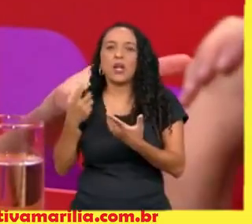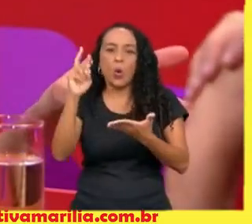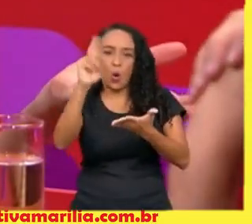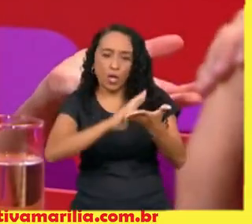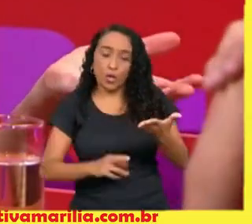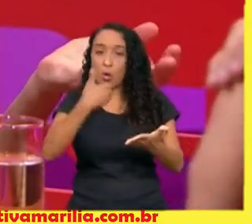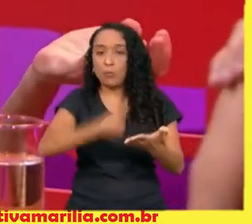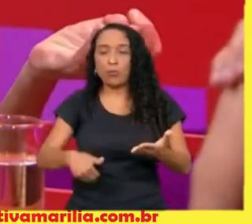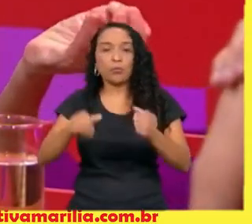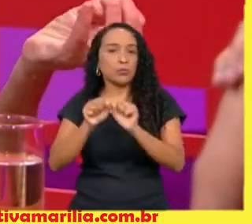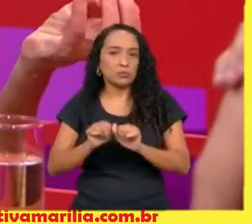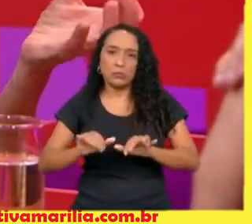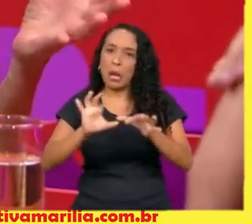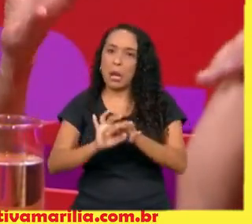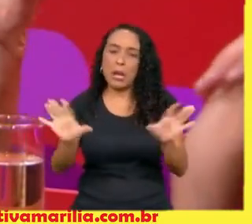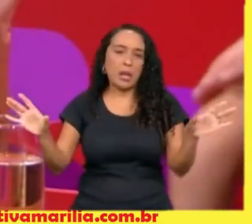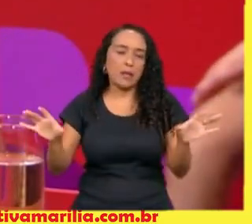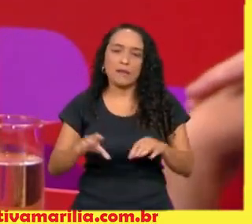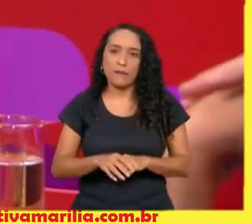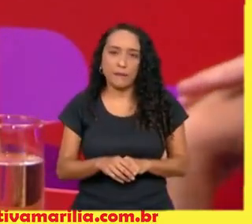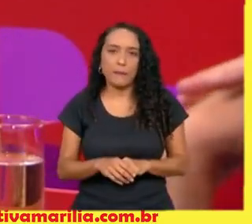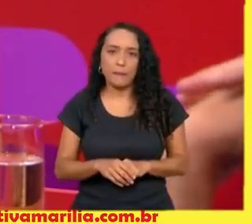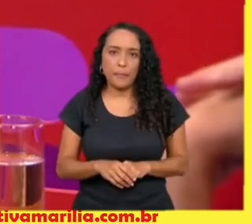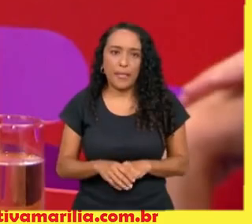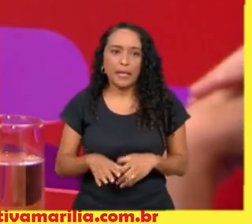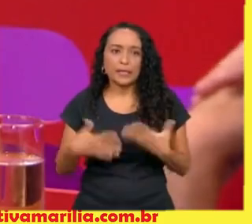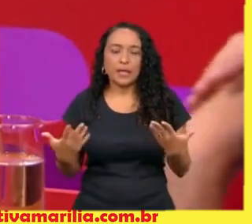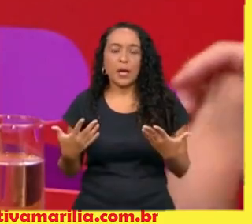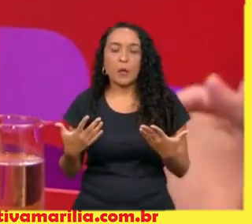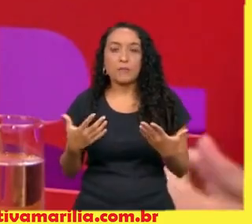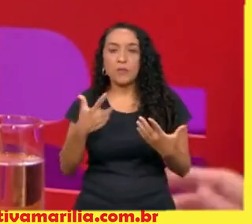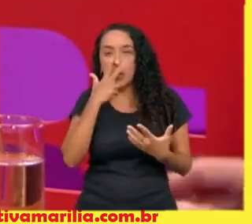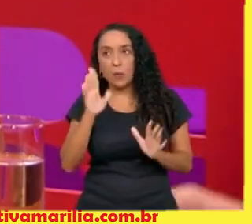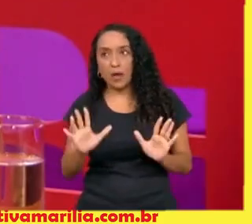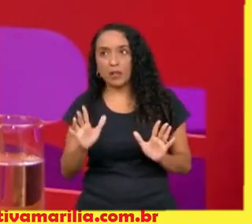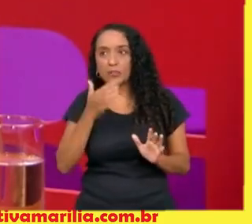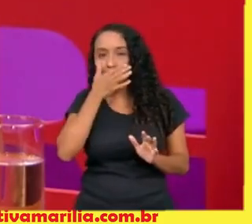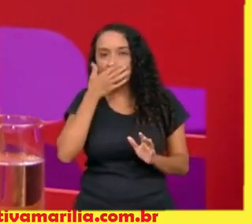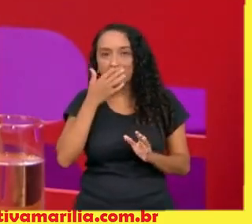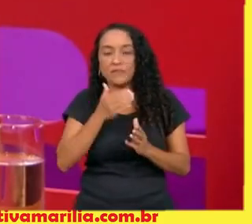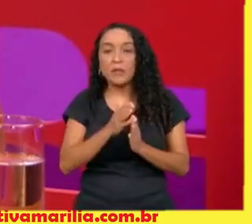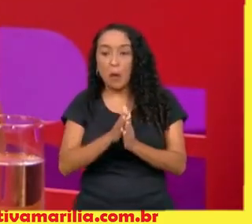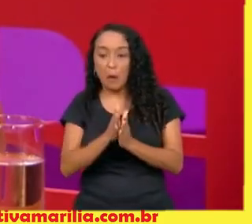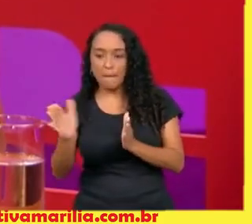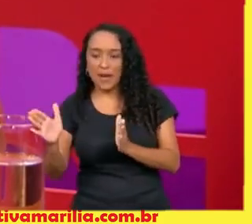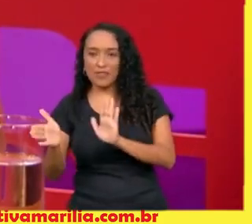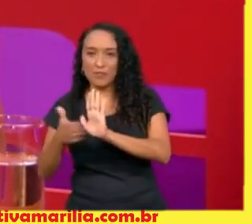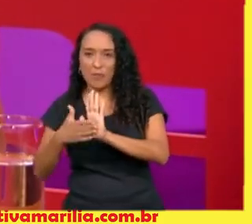público. Quer dizer, uma parte do seu propósito ela